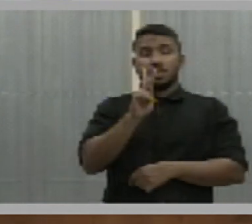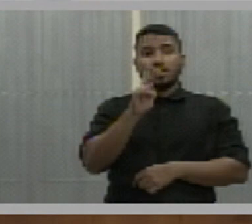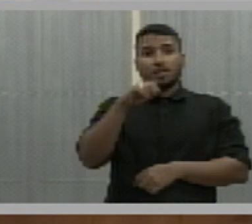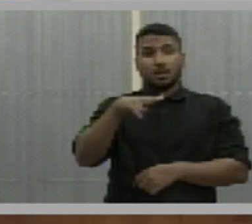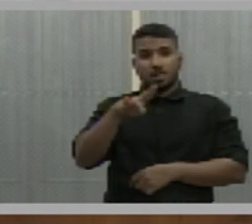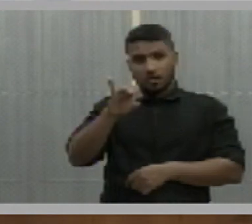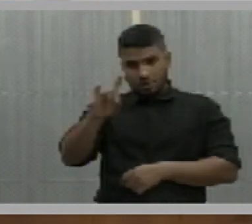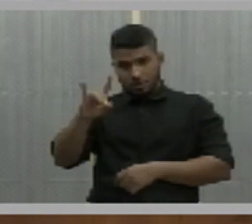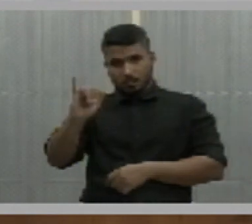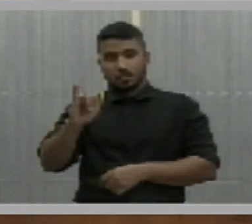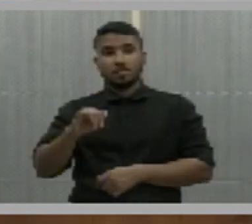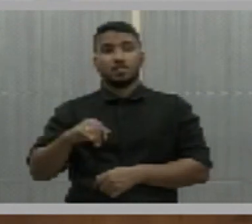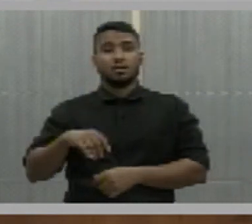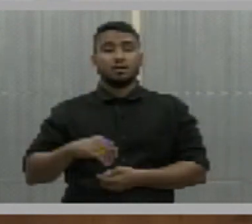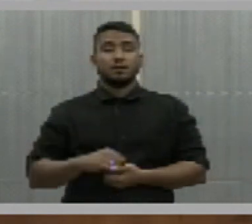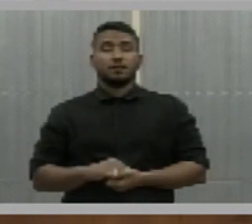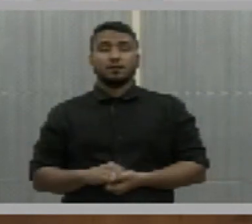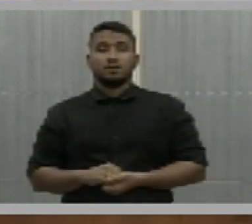de Teresina.